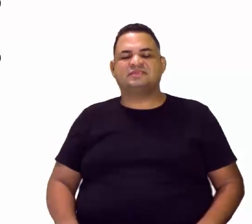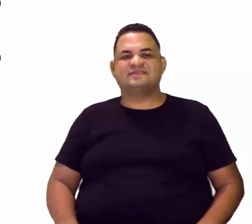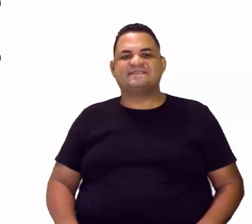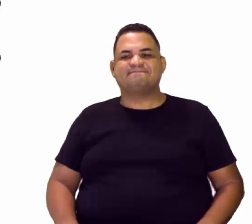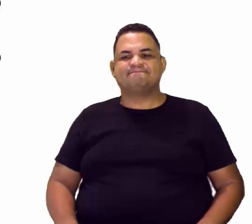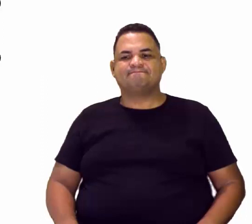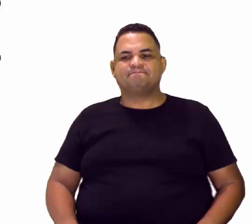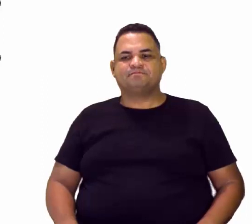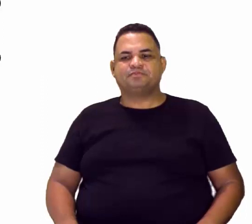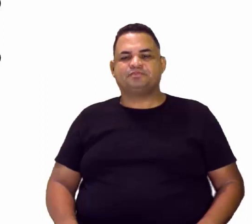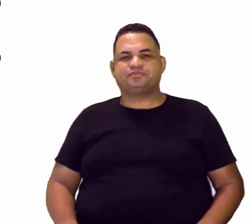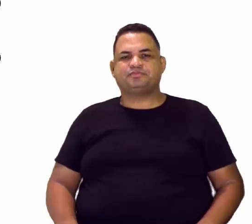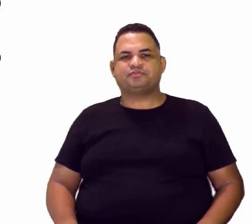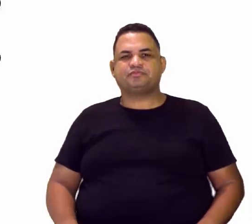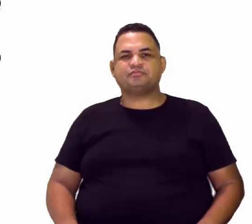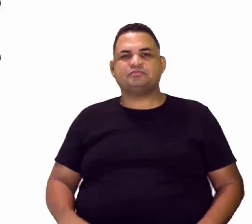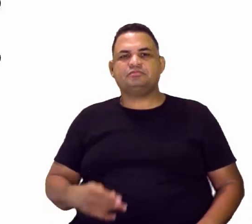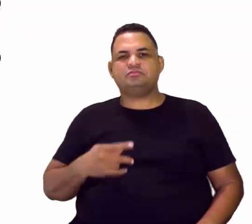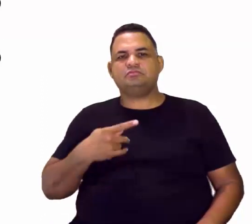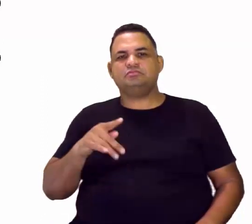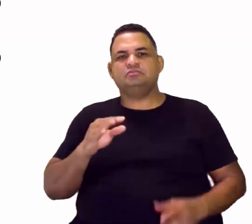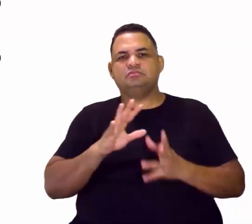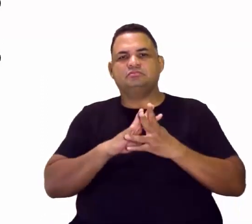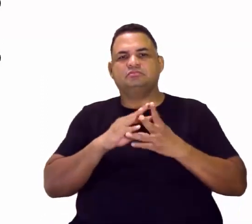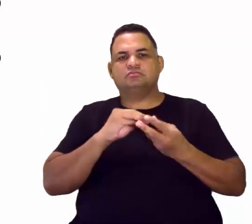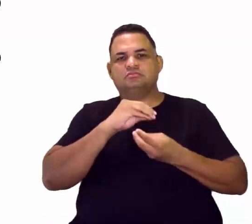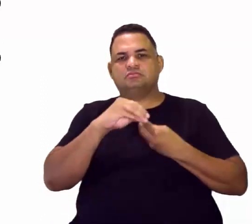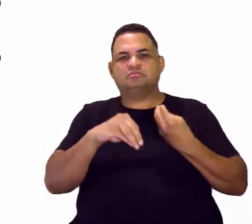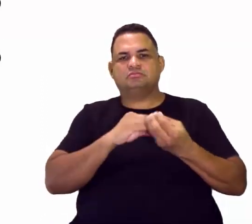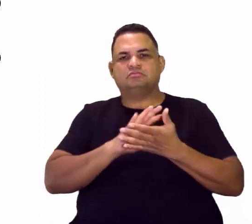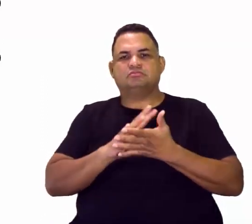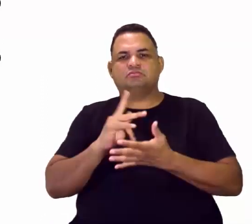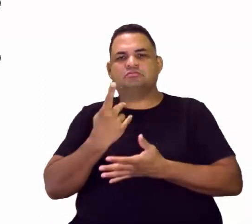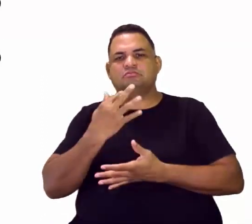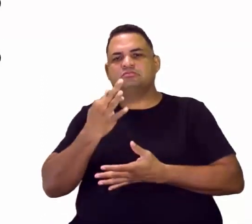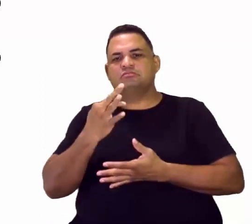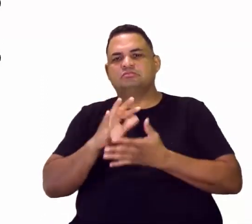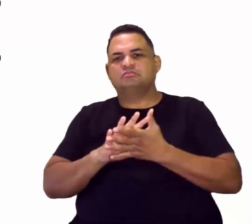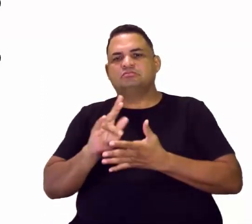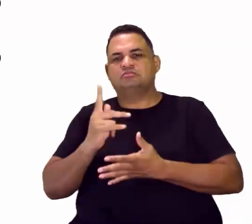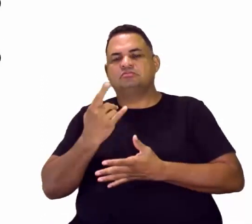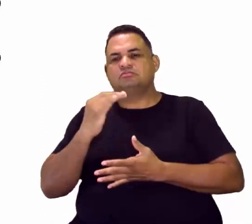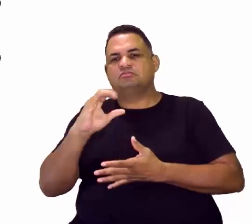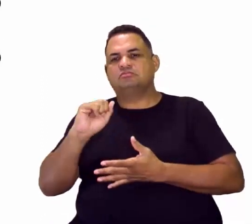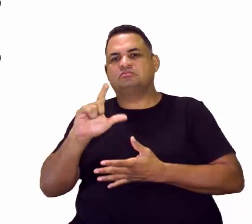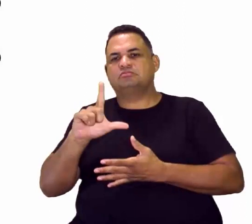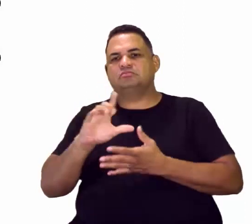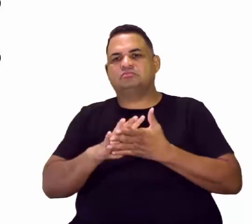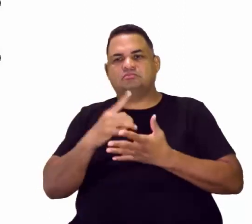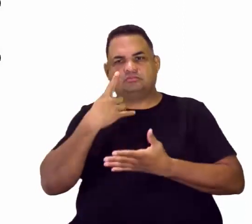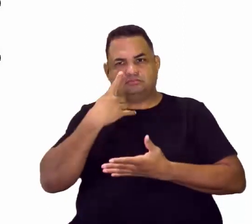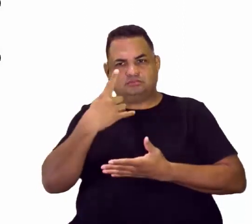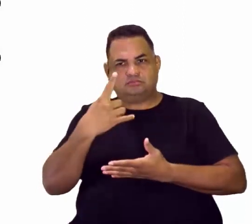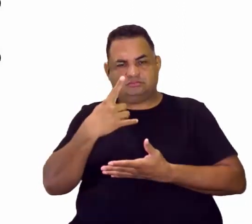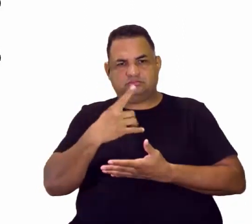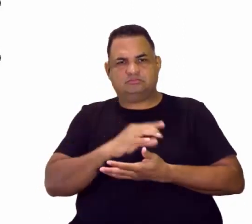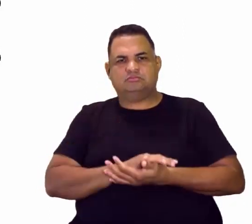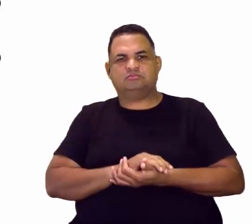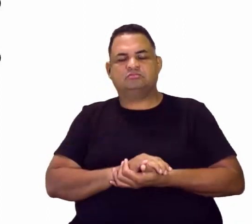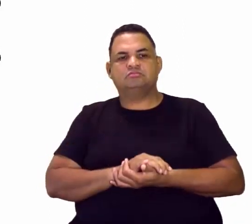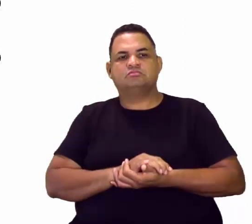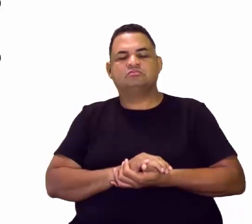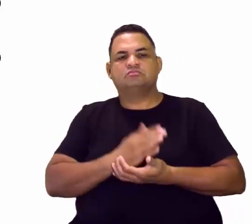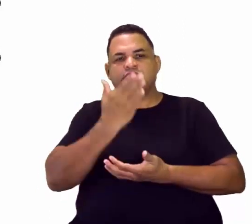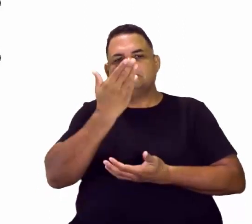o seguinte: para os compostos HF e HCl, observem os elementos